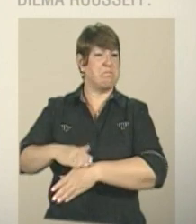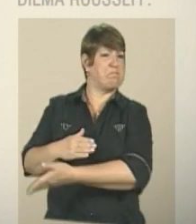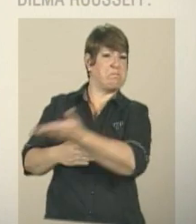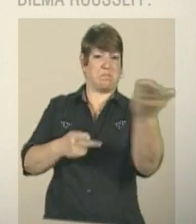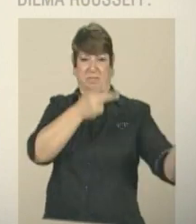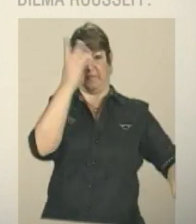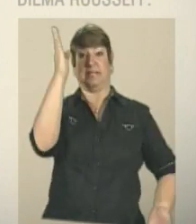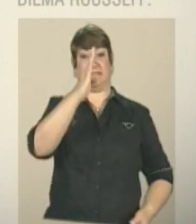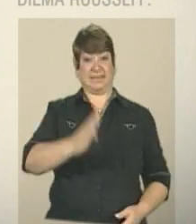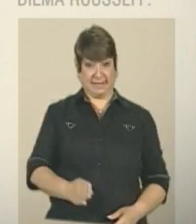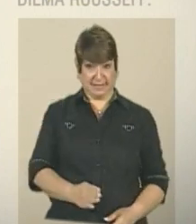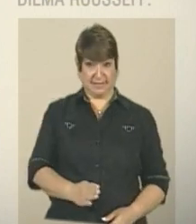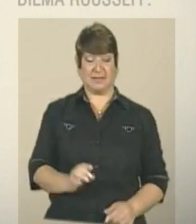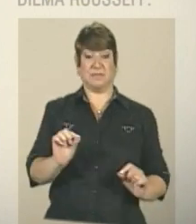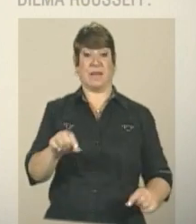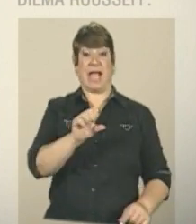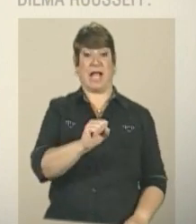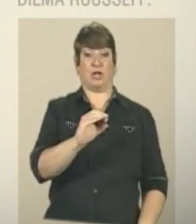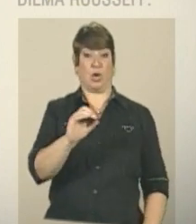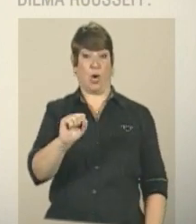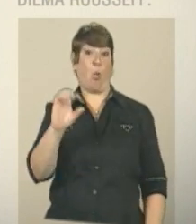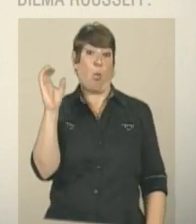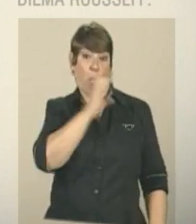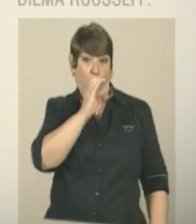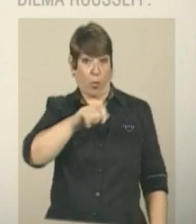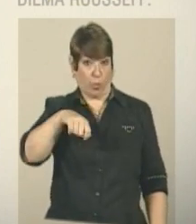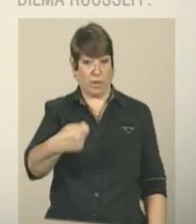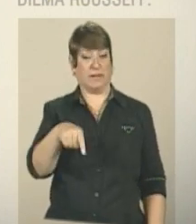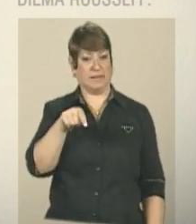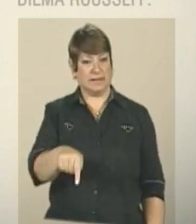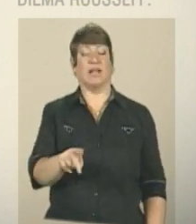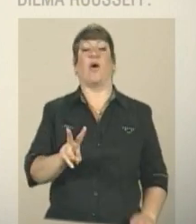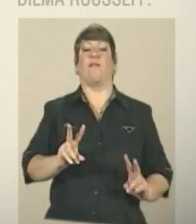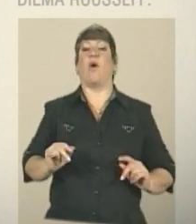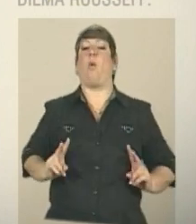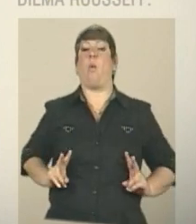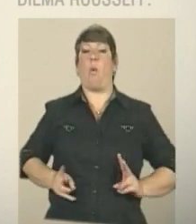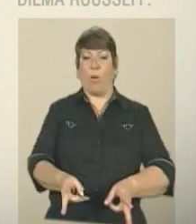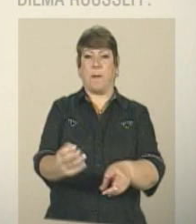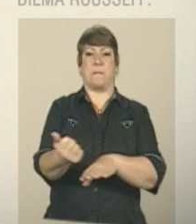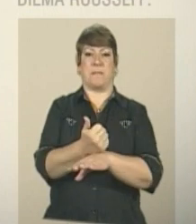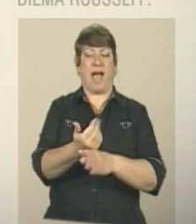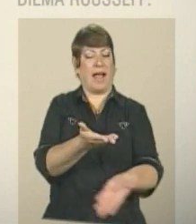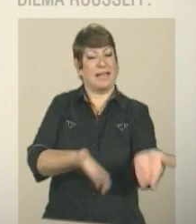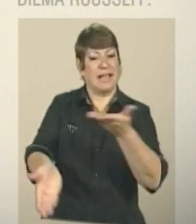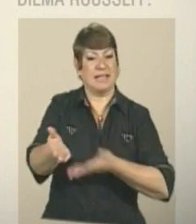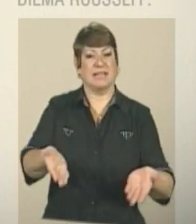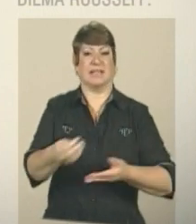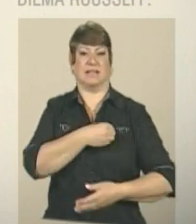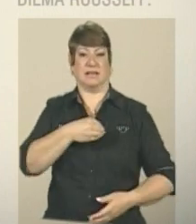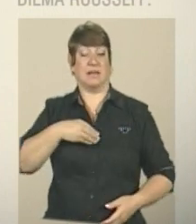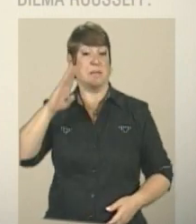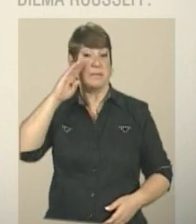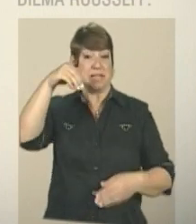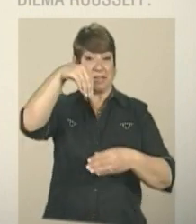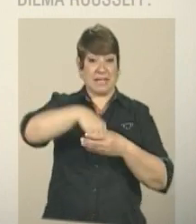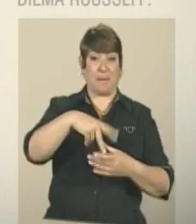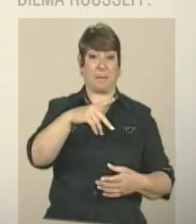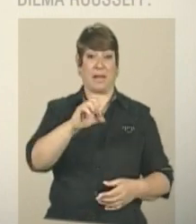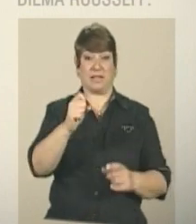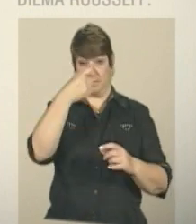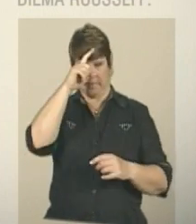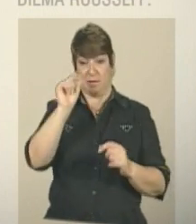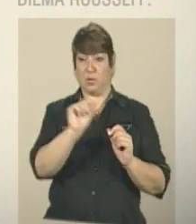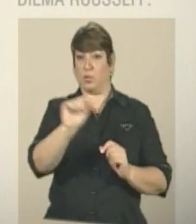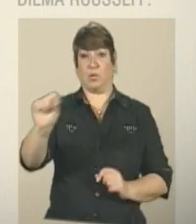de brasileiros. O SOS Emergência vai continuar melhorando o atendimento nos principais prontos-socorros